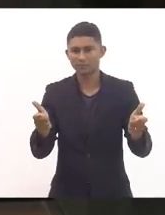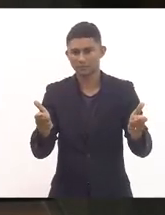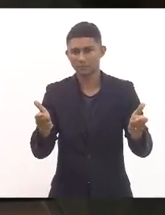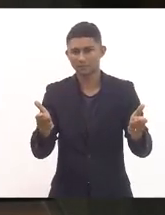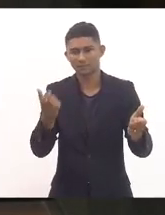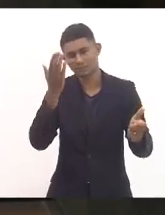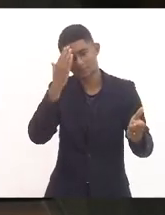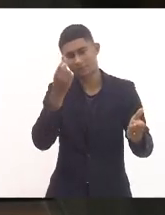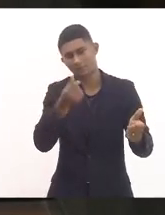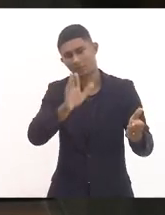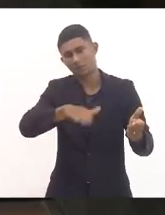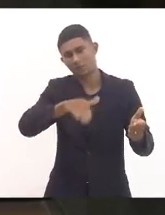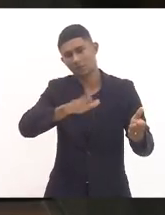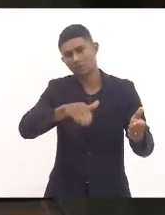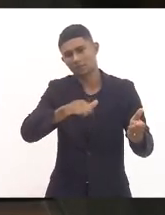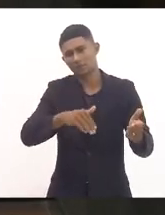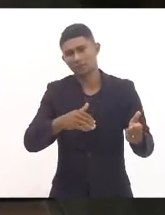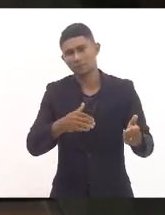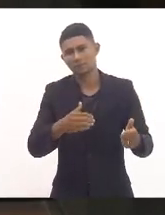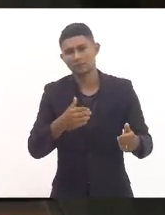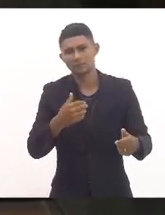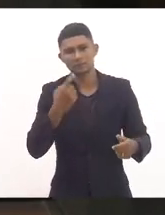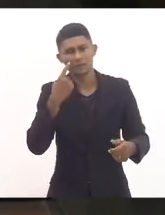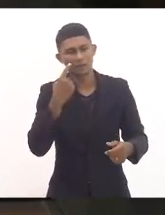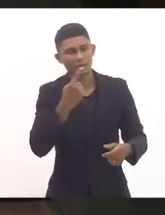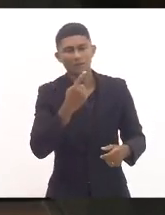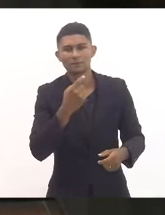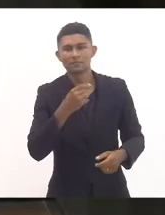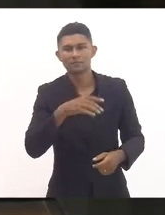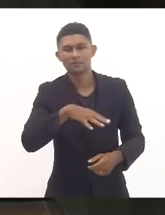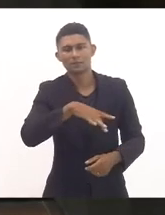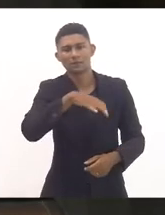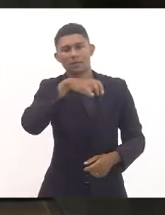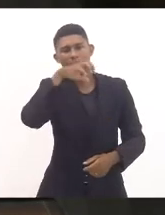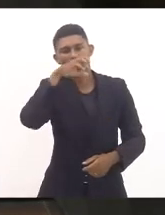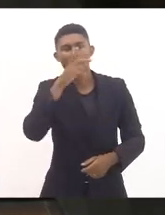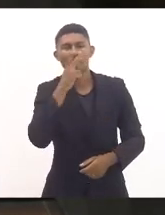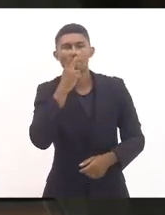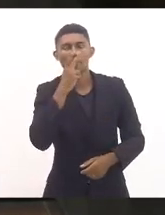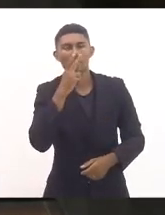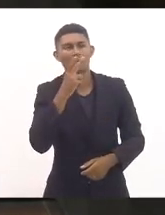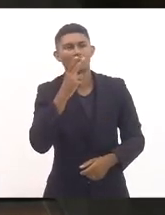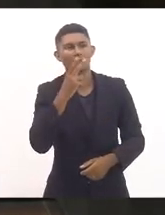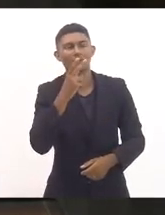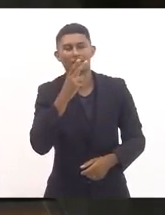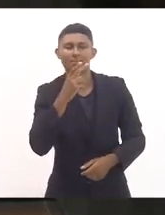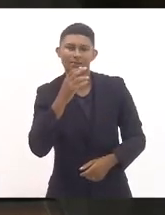mais baratos, tem um cheiro de cacau e o resto é açúcar.